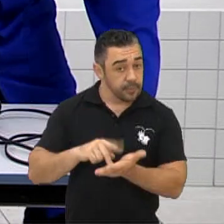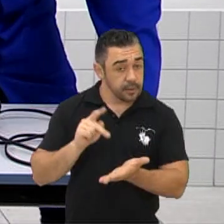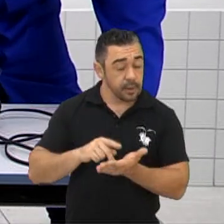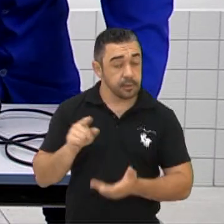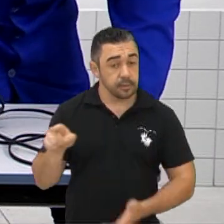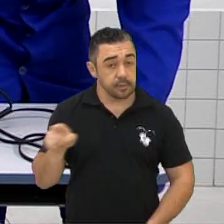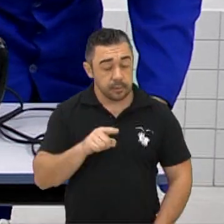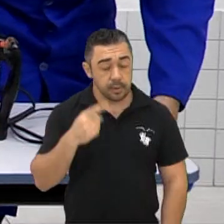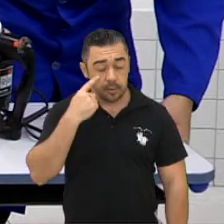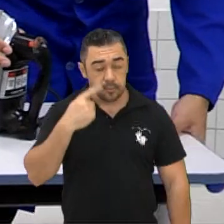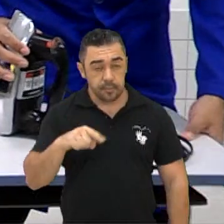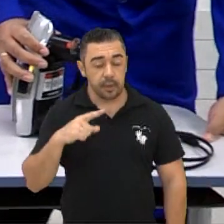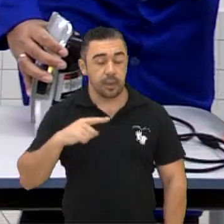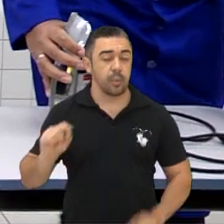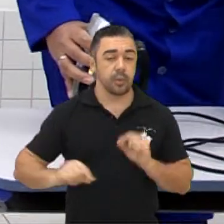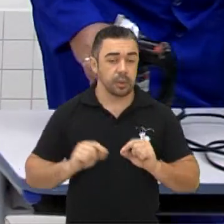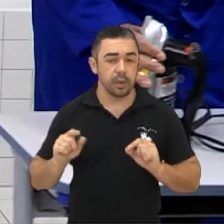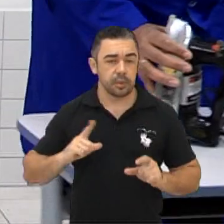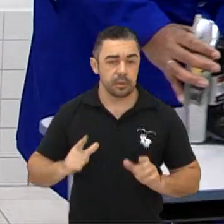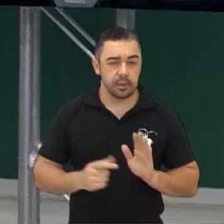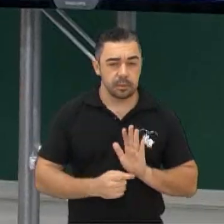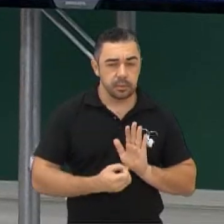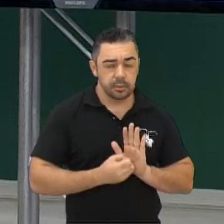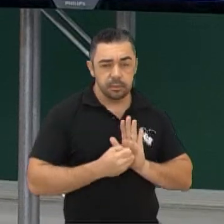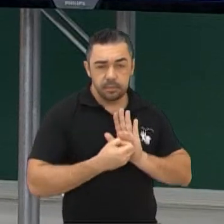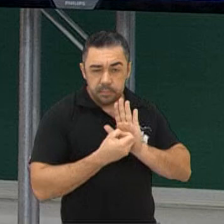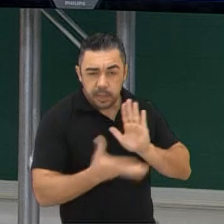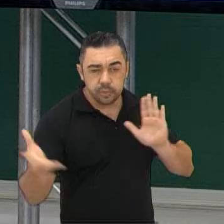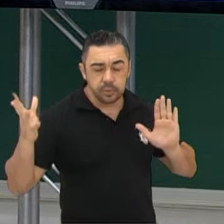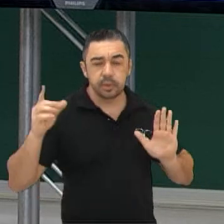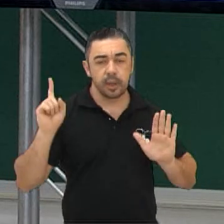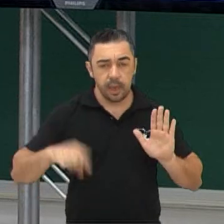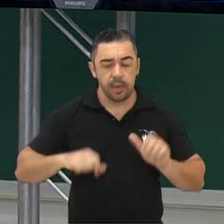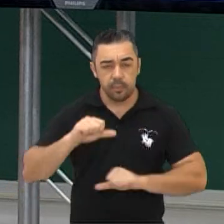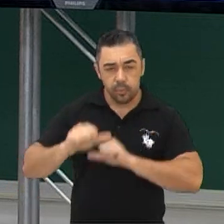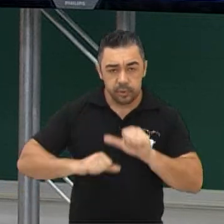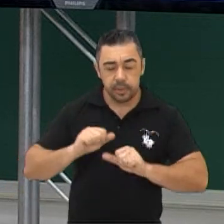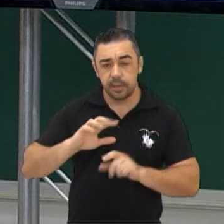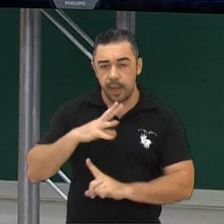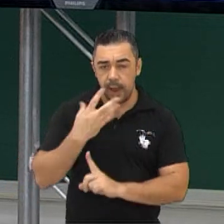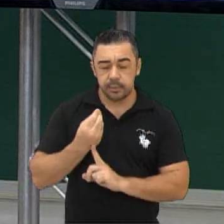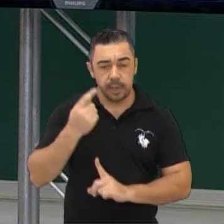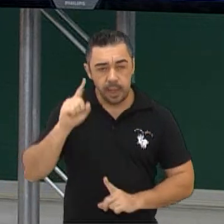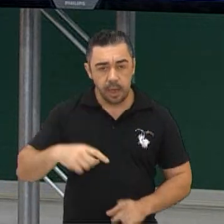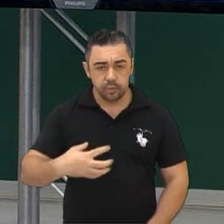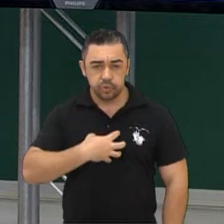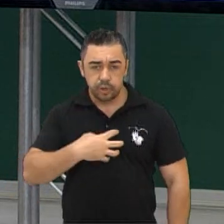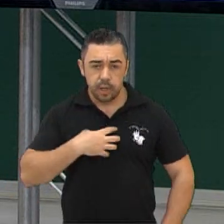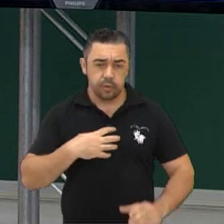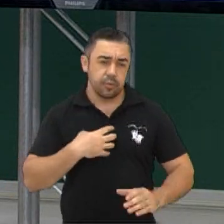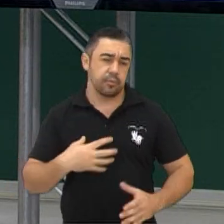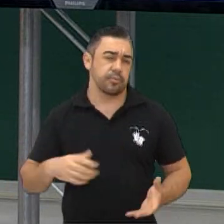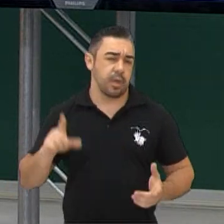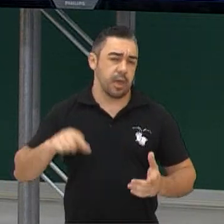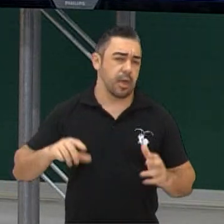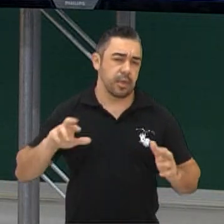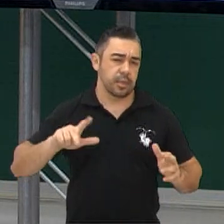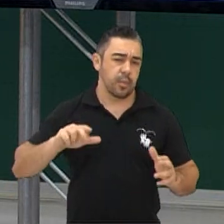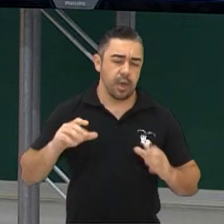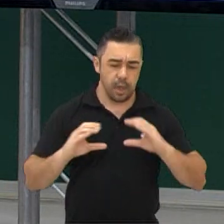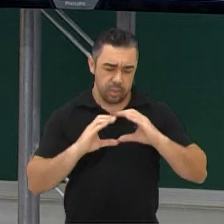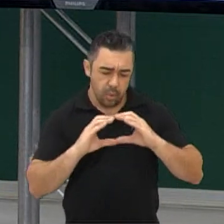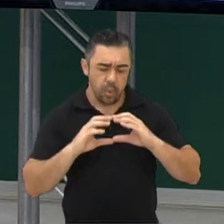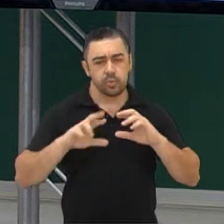vocês que nós vimos sobre o expressionismo, que já foi uma virada da arte. Começou a fazer com que a forma não fosse tão necessariamente